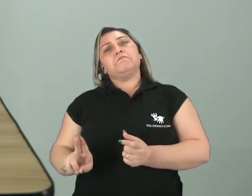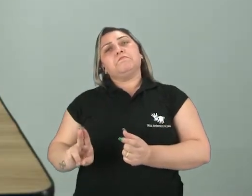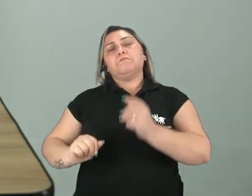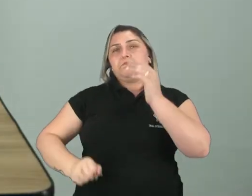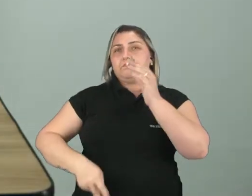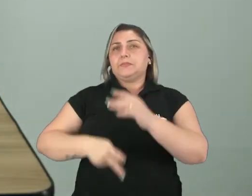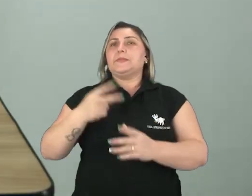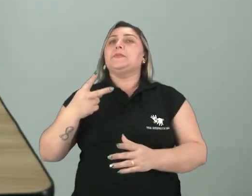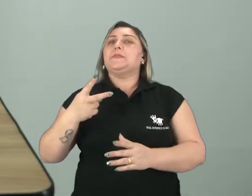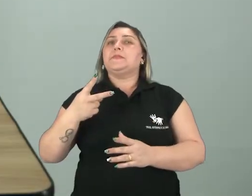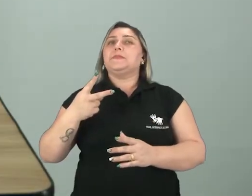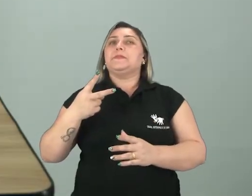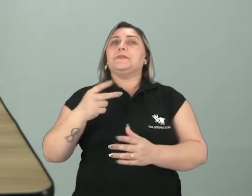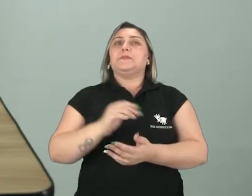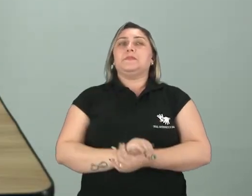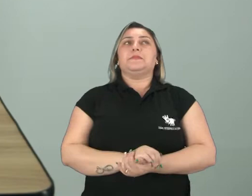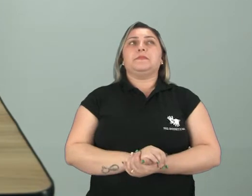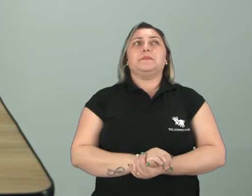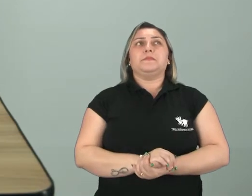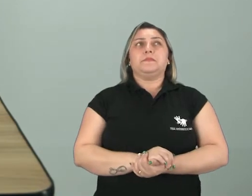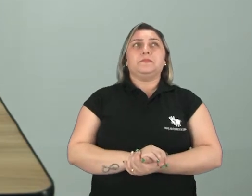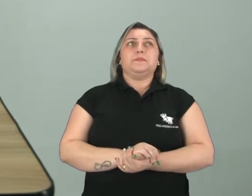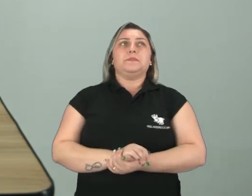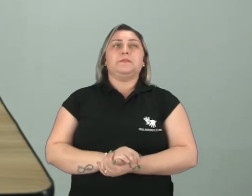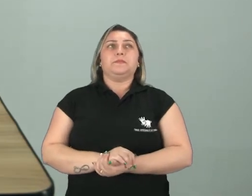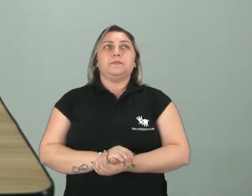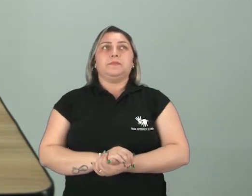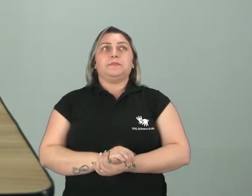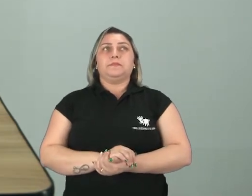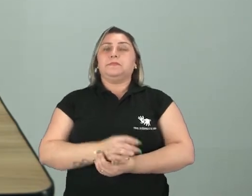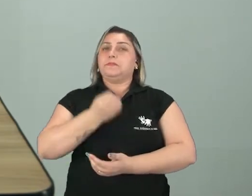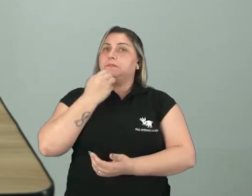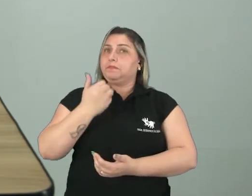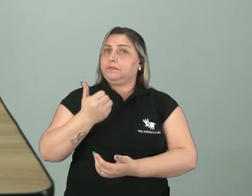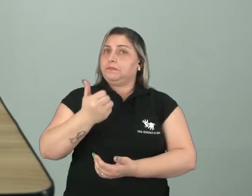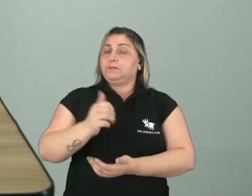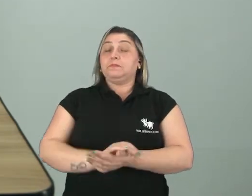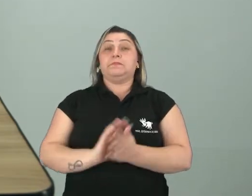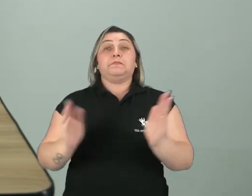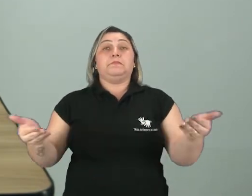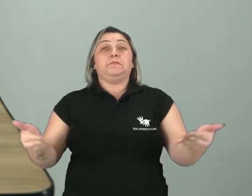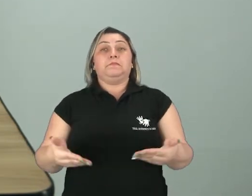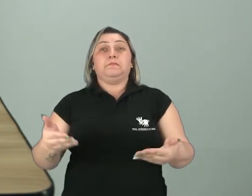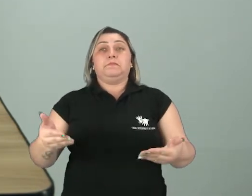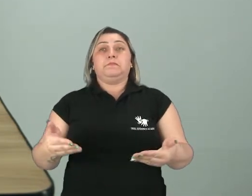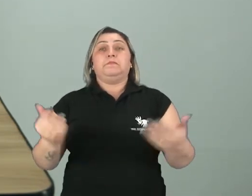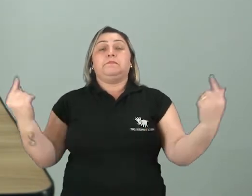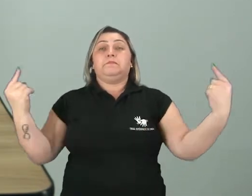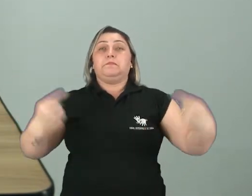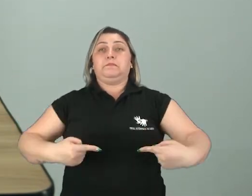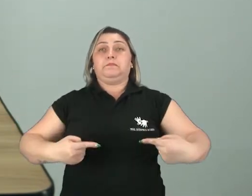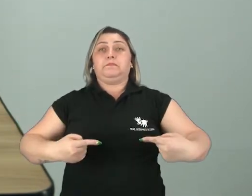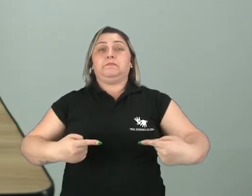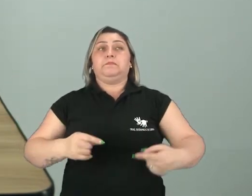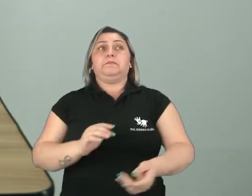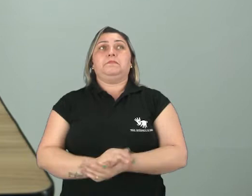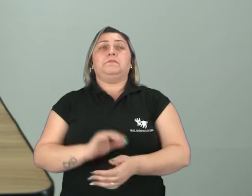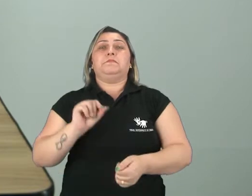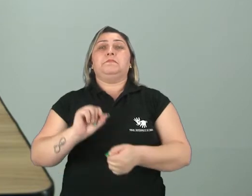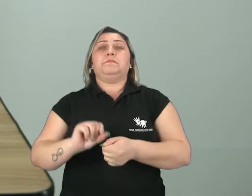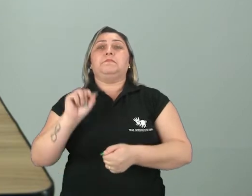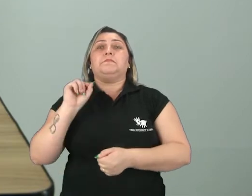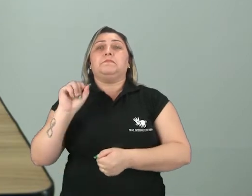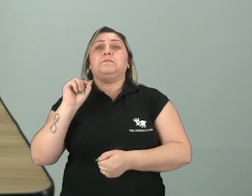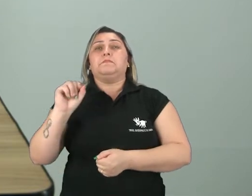o caju também tem dois sons muito bem agora o nosso desafio é